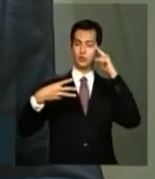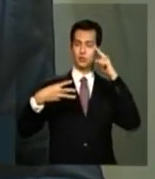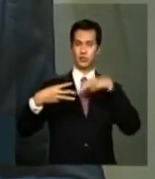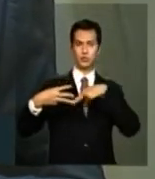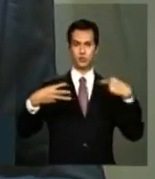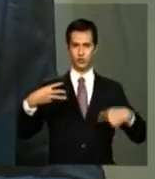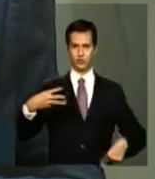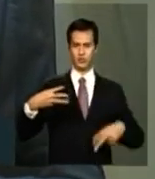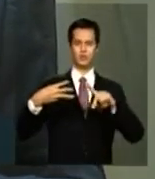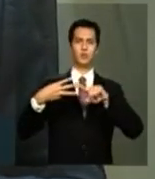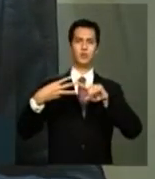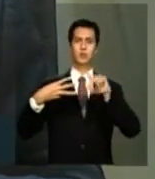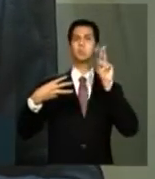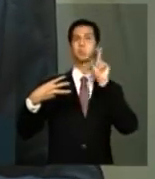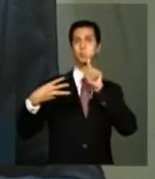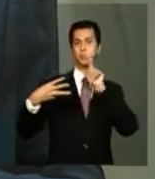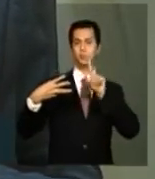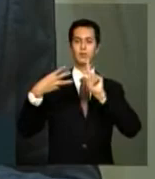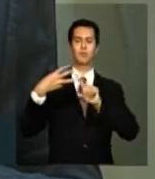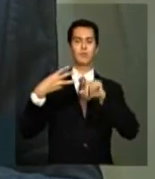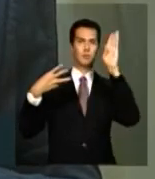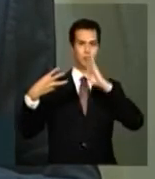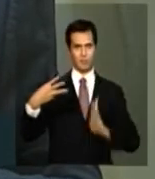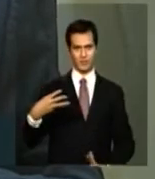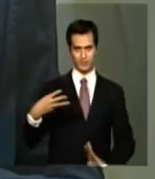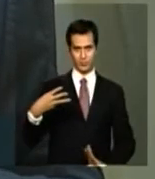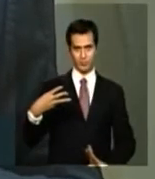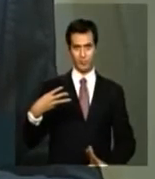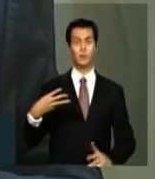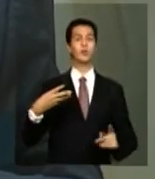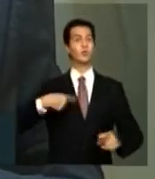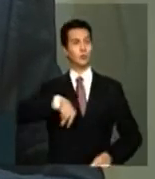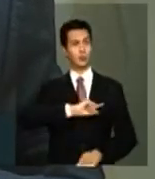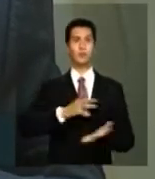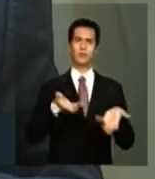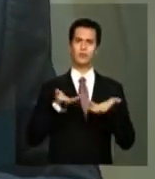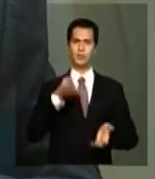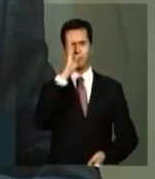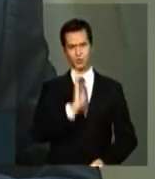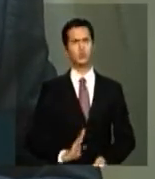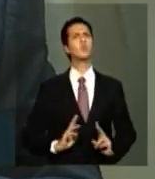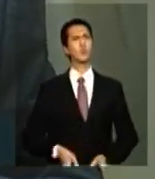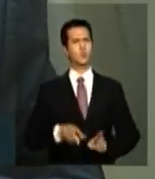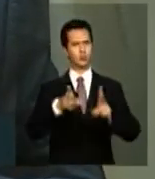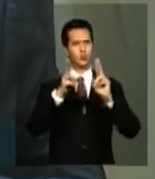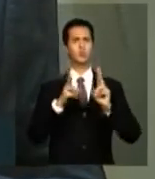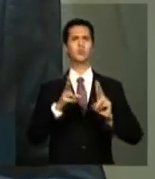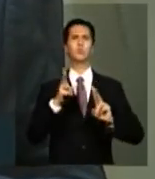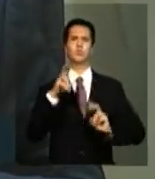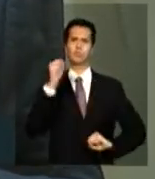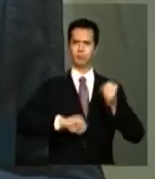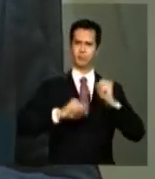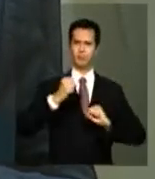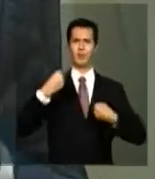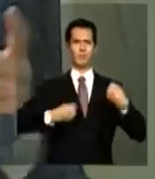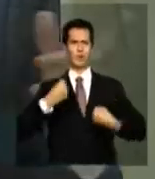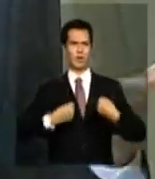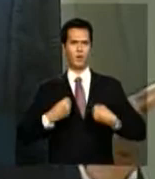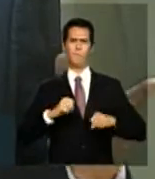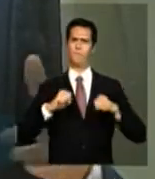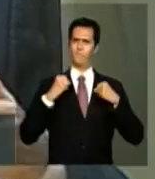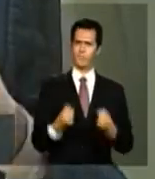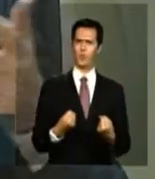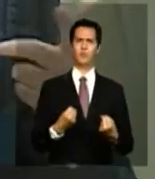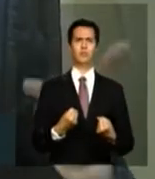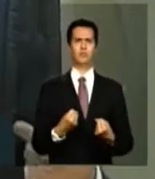queremos que o Brasil continue sendo um dos maiores players de da indústria automobilística do mundo é um momento